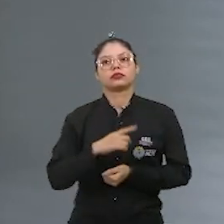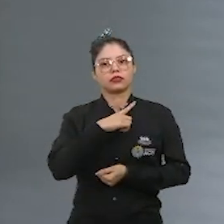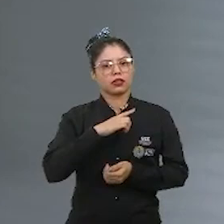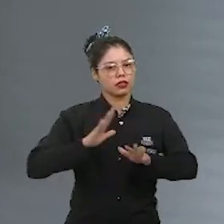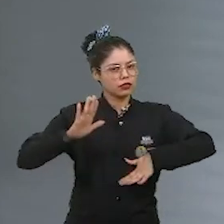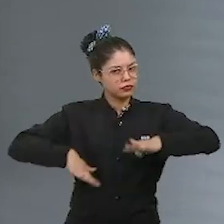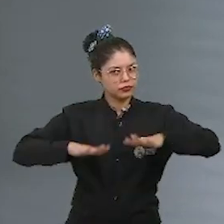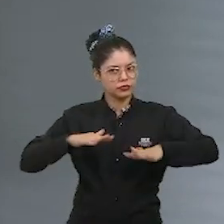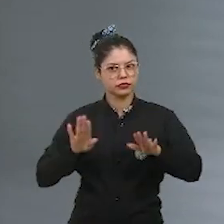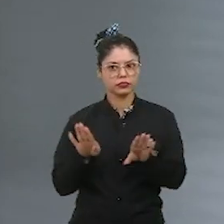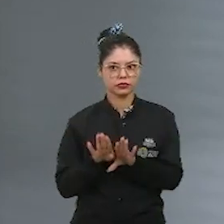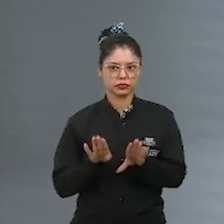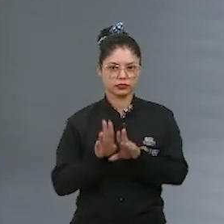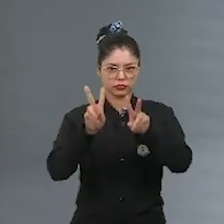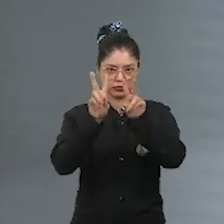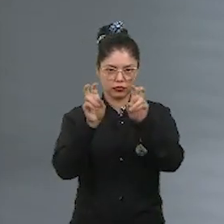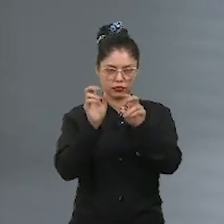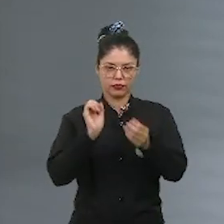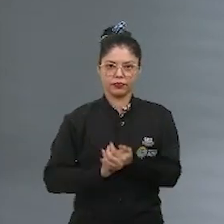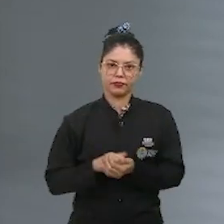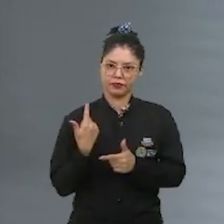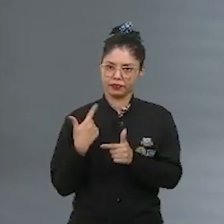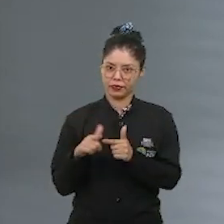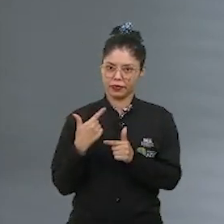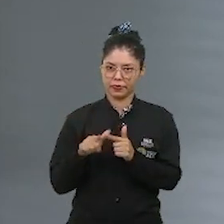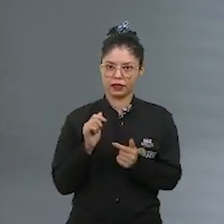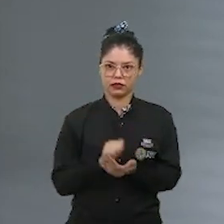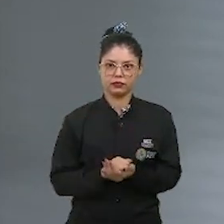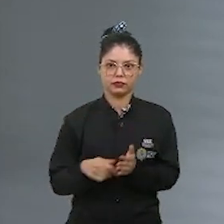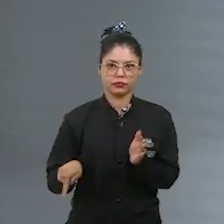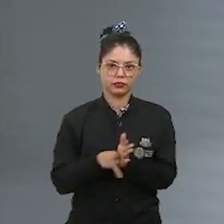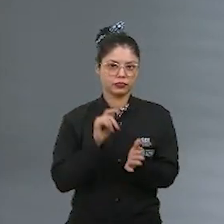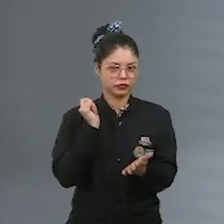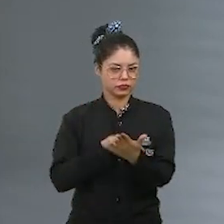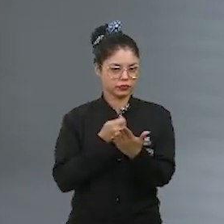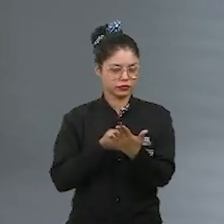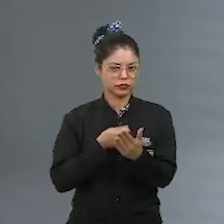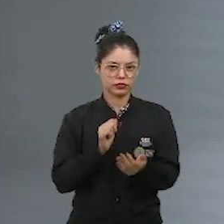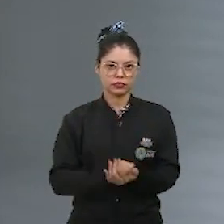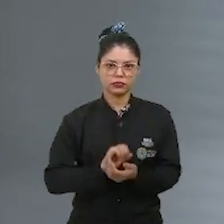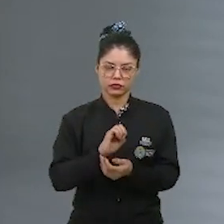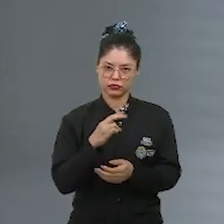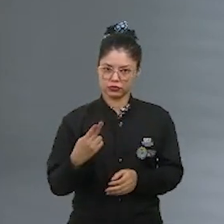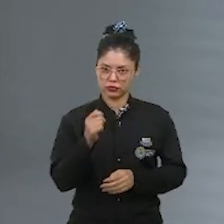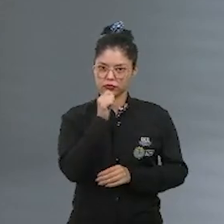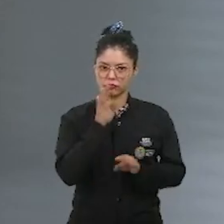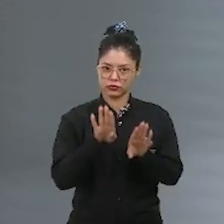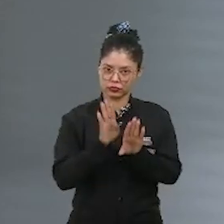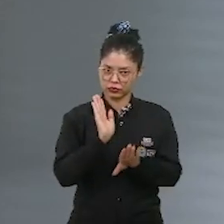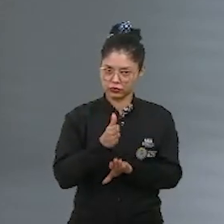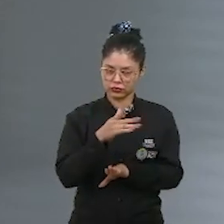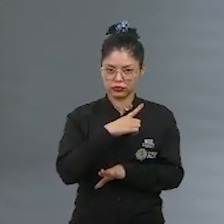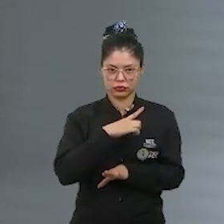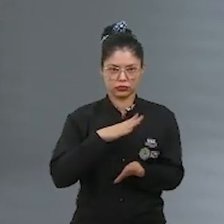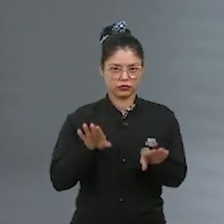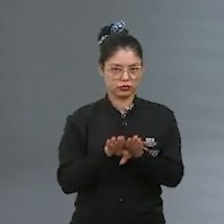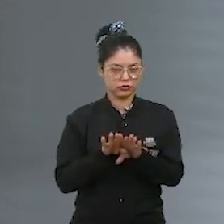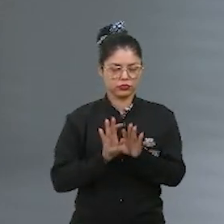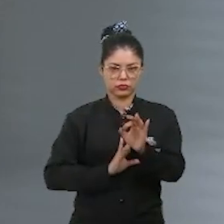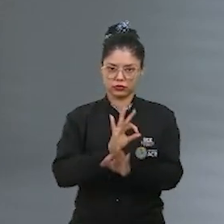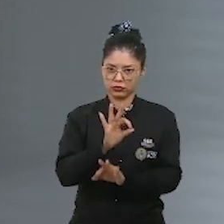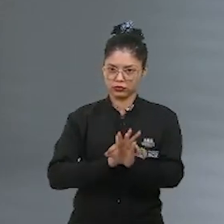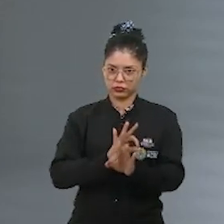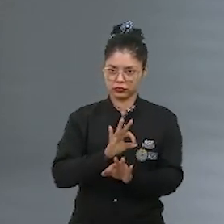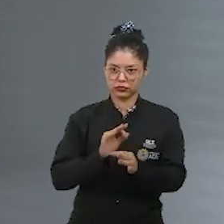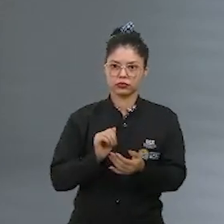muitas vezes são temas que são problemas persistentes. Ou seja, já existem medidas para